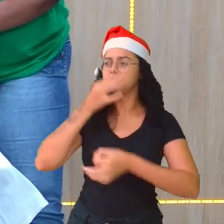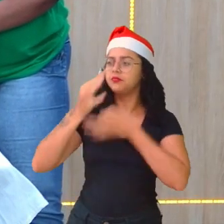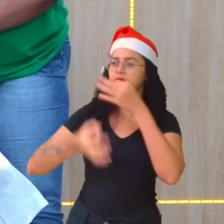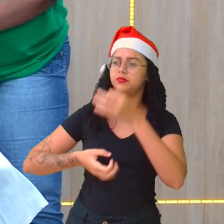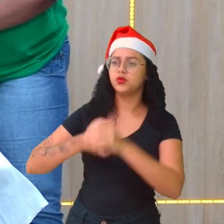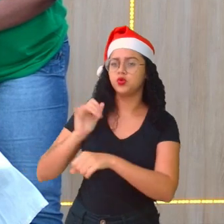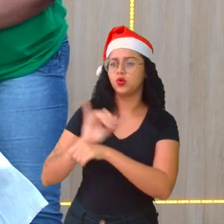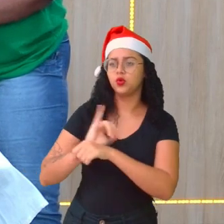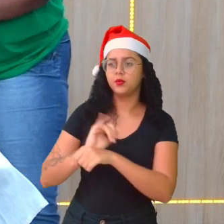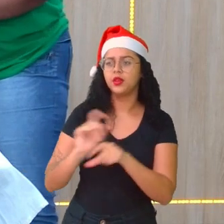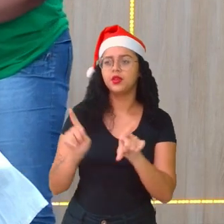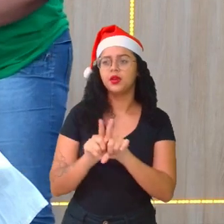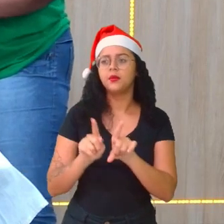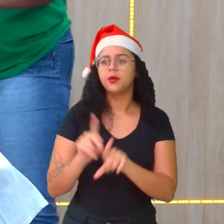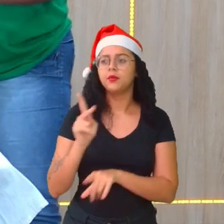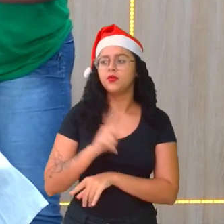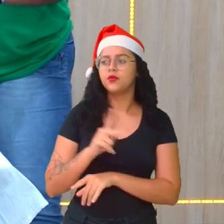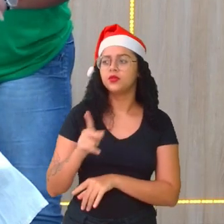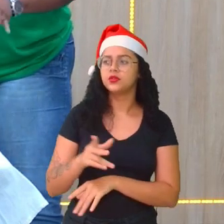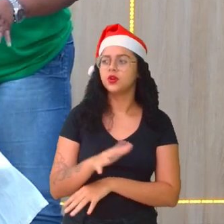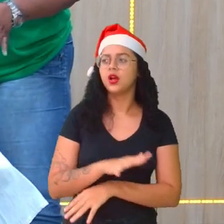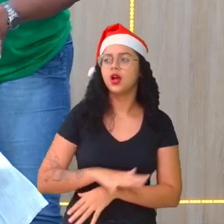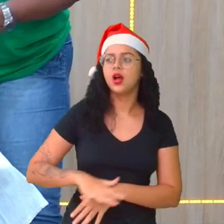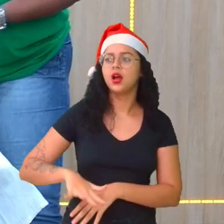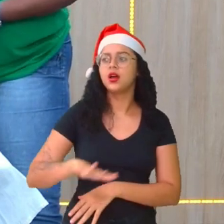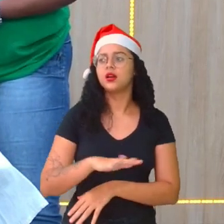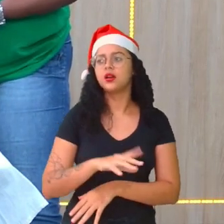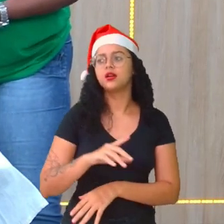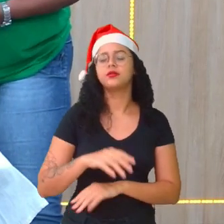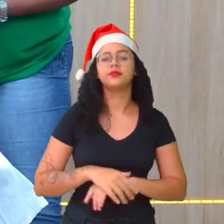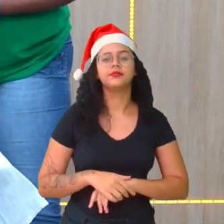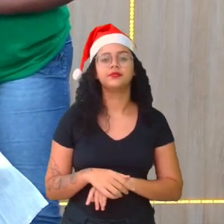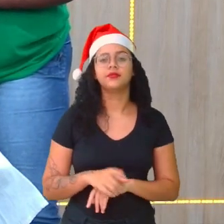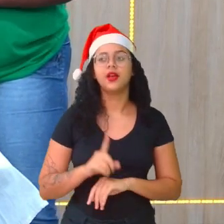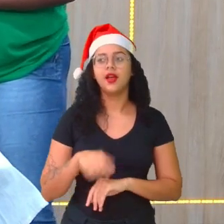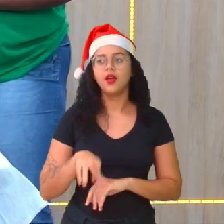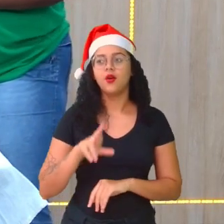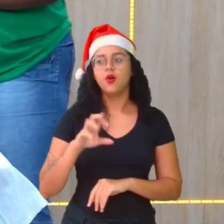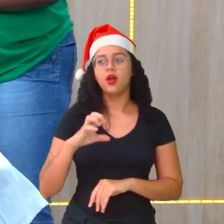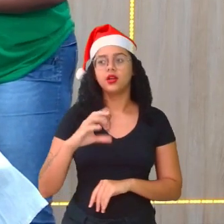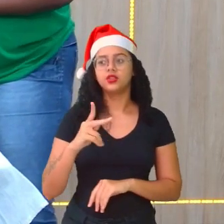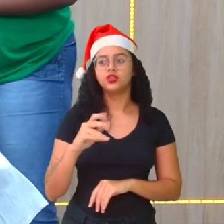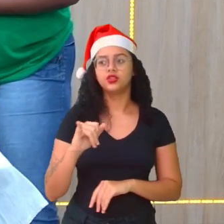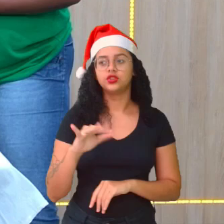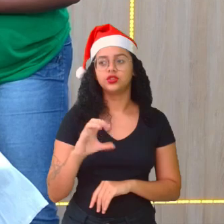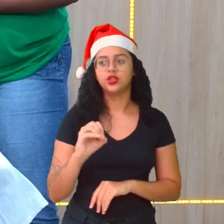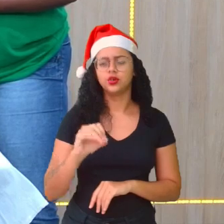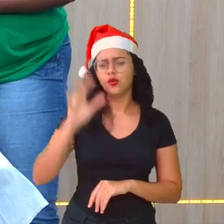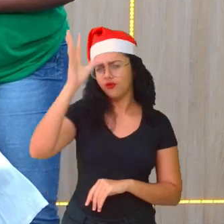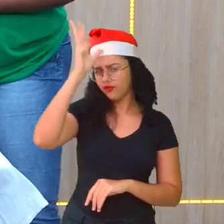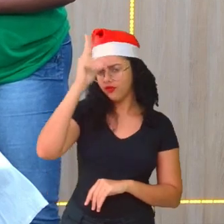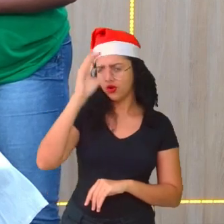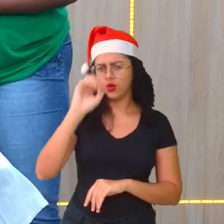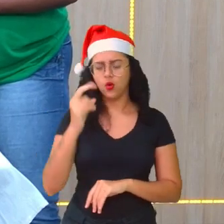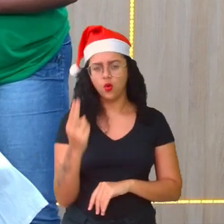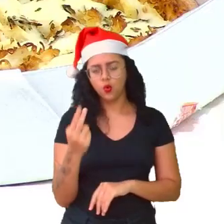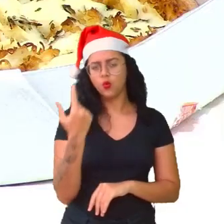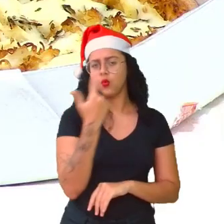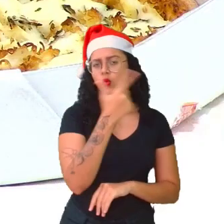viu? E também, professora, a área do ciclo, recheio, né? Que é o recheio. Qual é o melhor da sua, professora? É frango com catiupiri